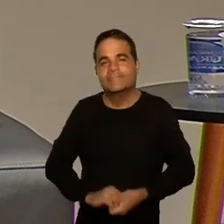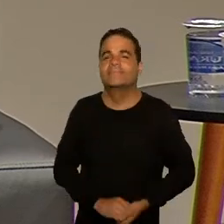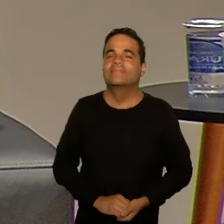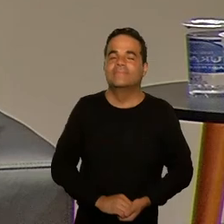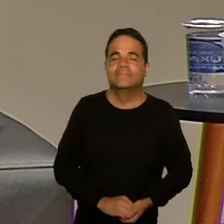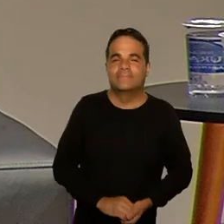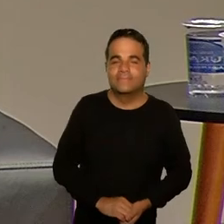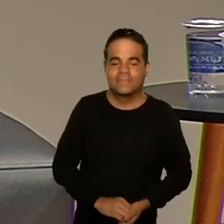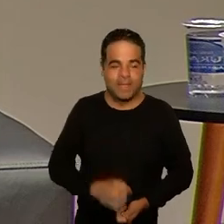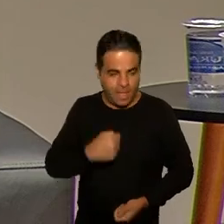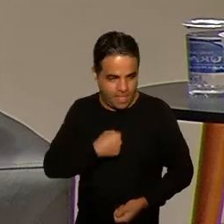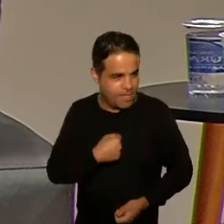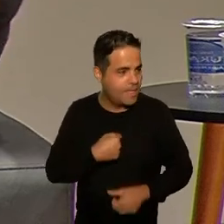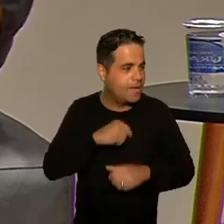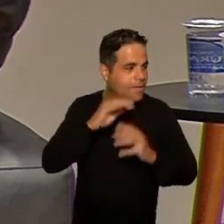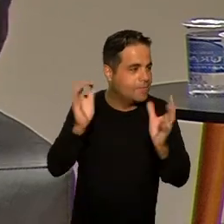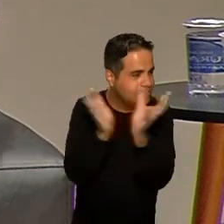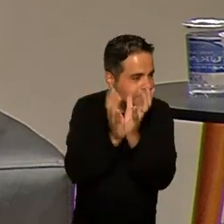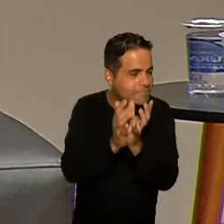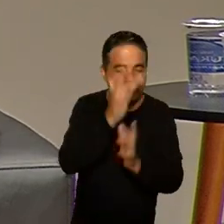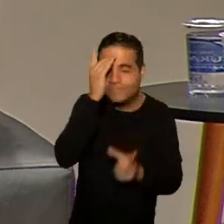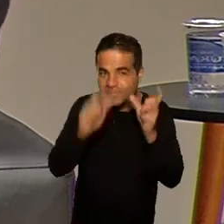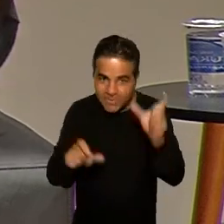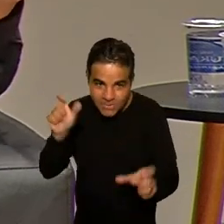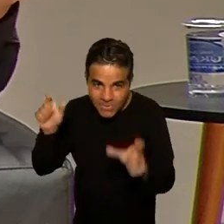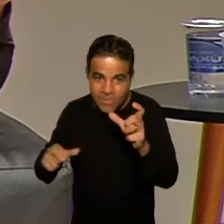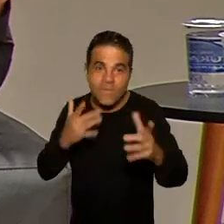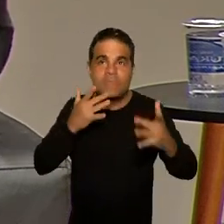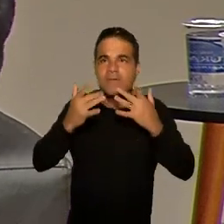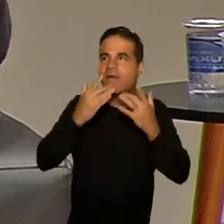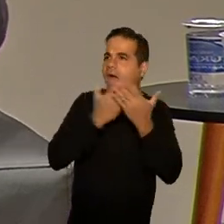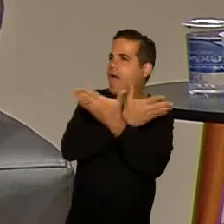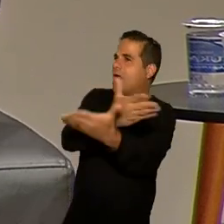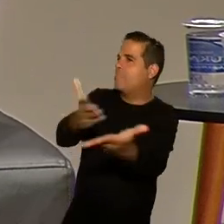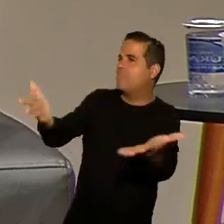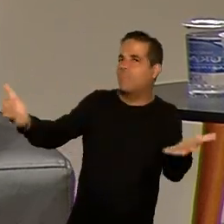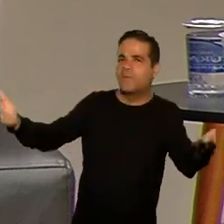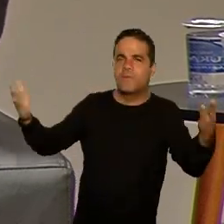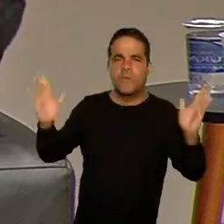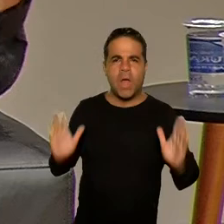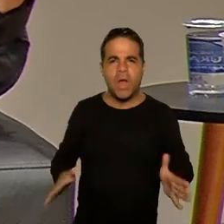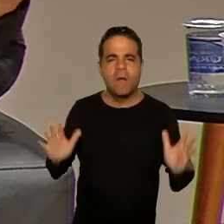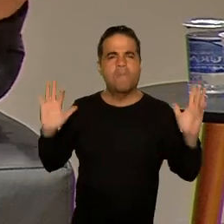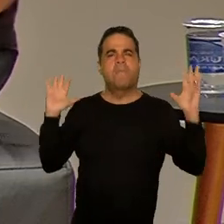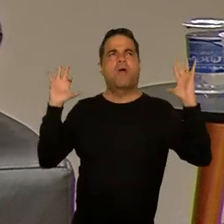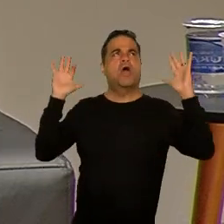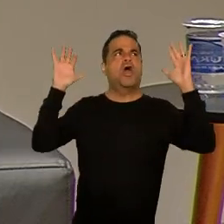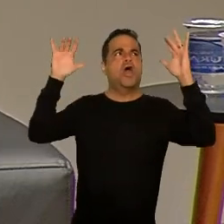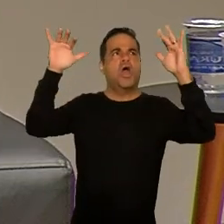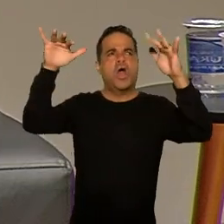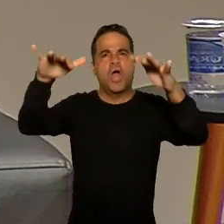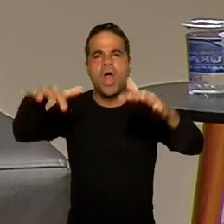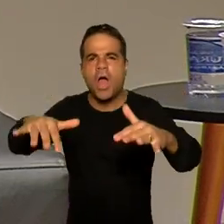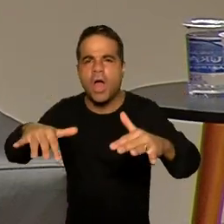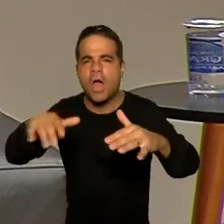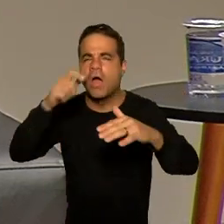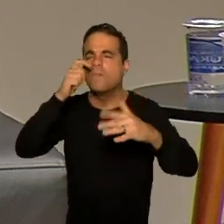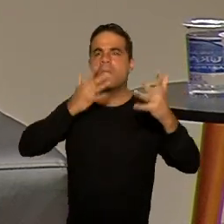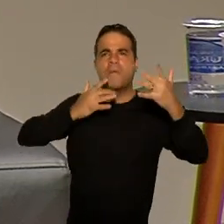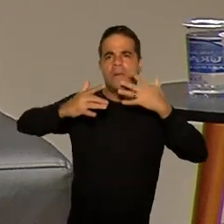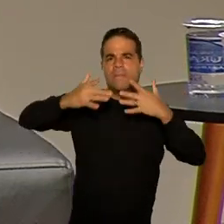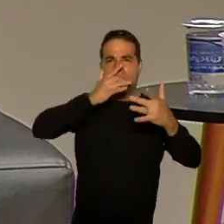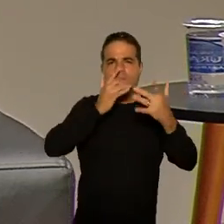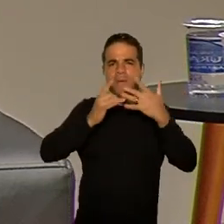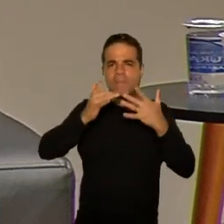quando um grupo de pessoas como num teatro desse né se reúnem para assistir um espetáculo